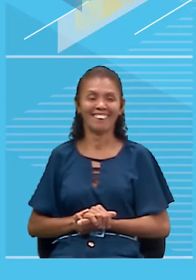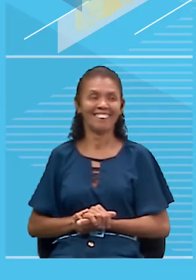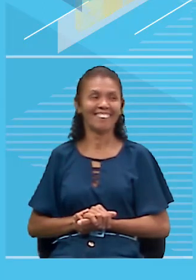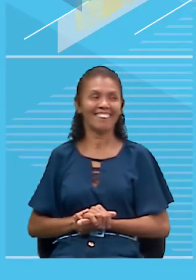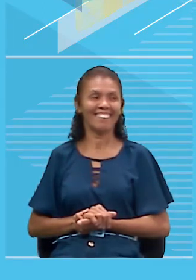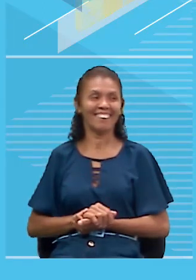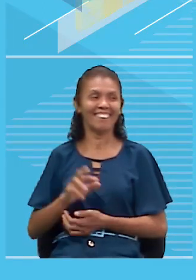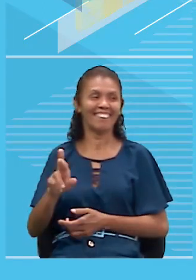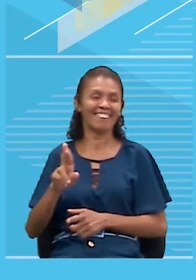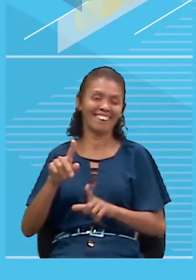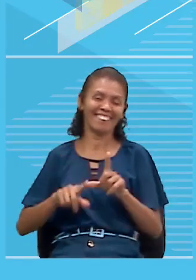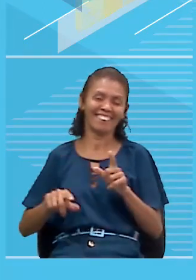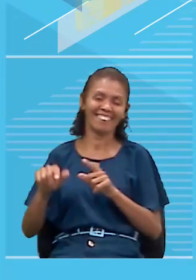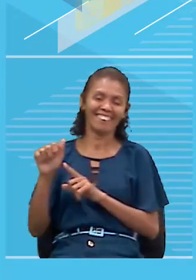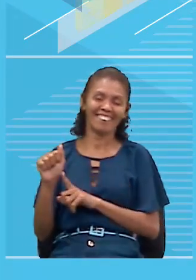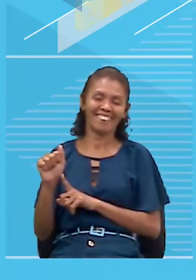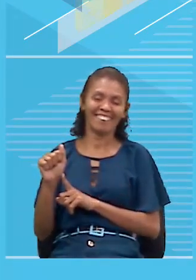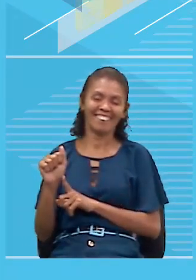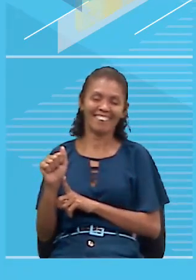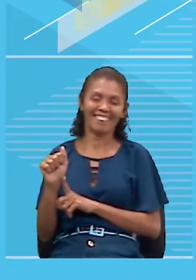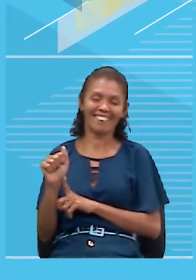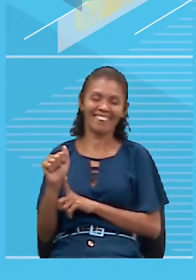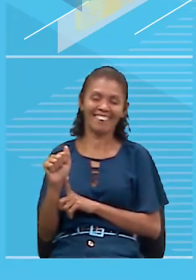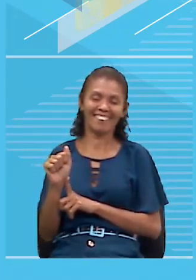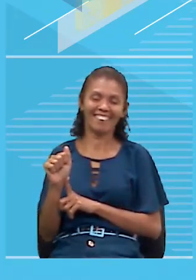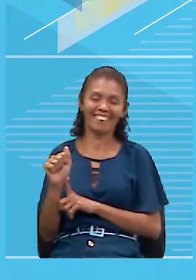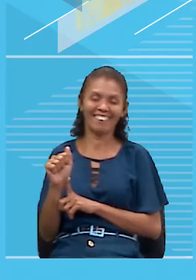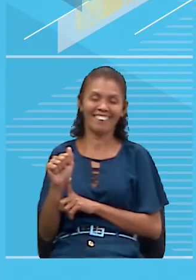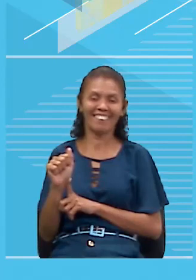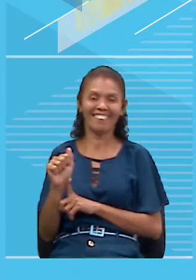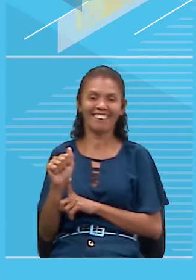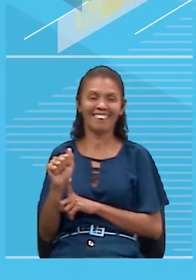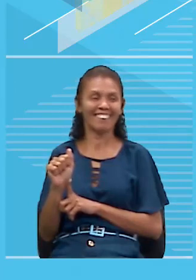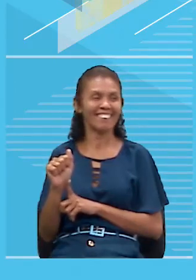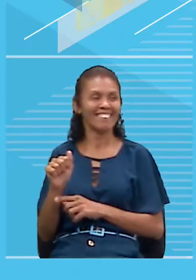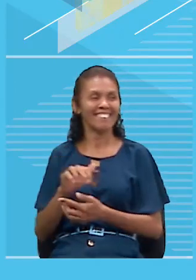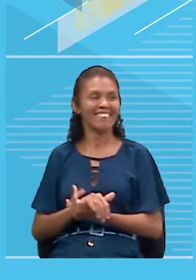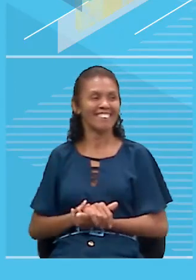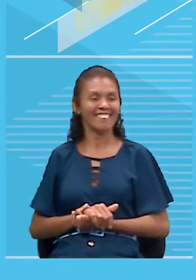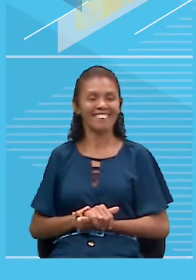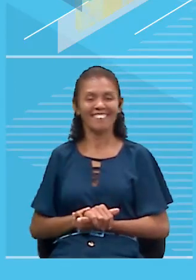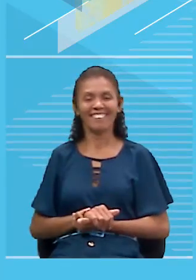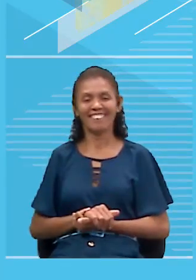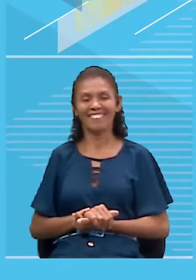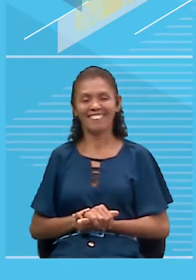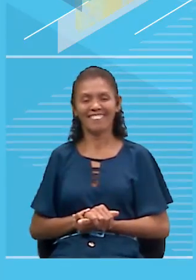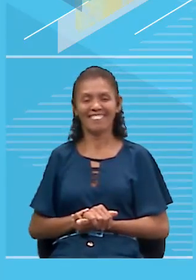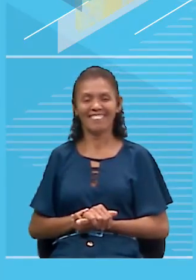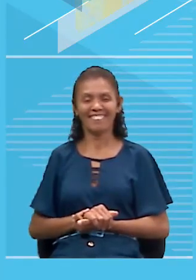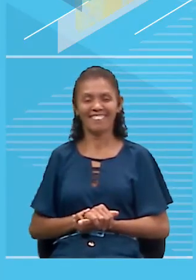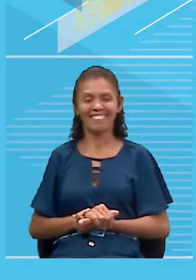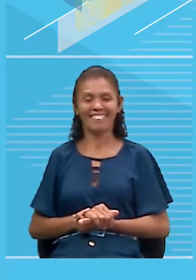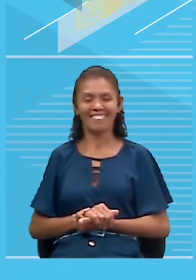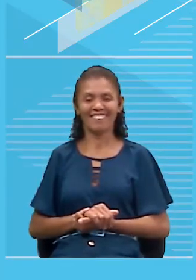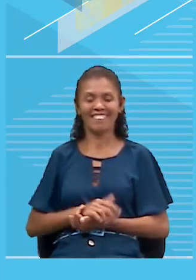Ah muito bem parabéns pergunta difícil né pergunta difícil letra e letra e professor pelo amor de